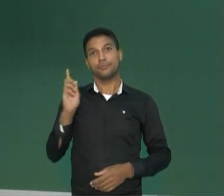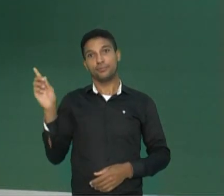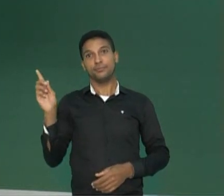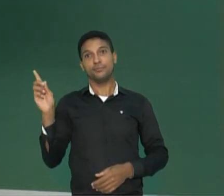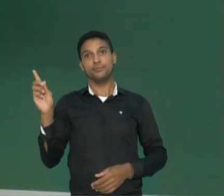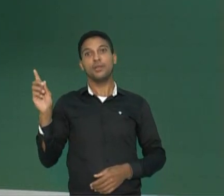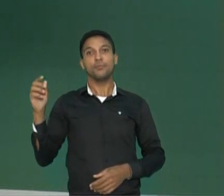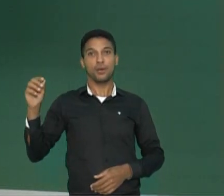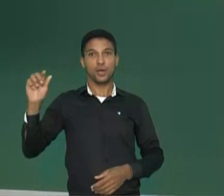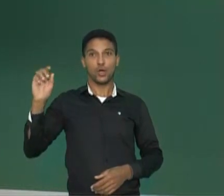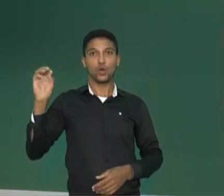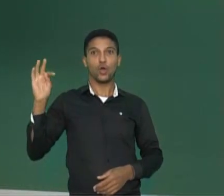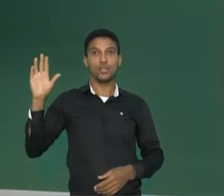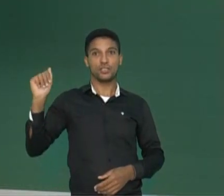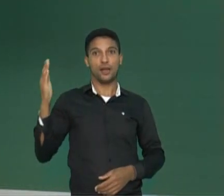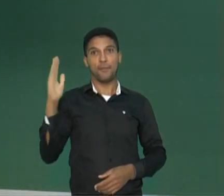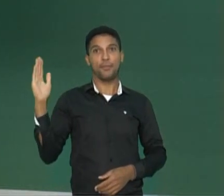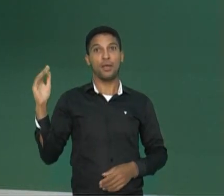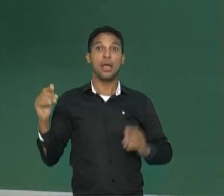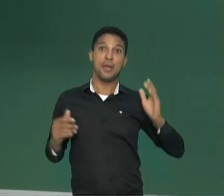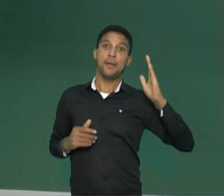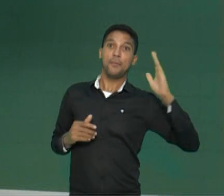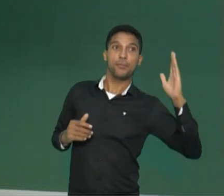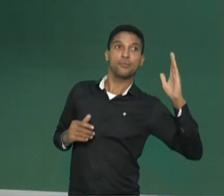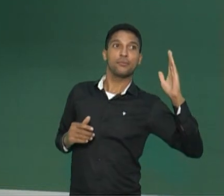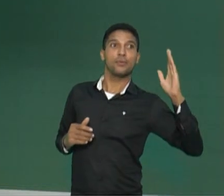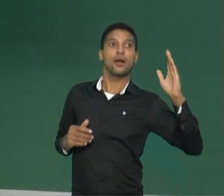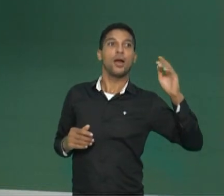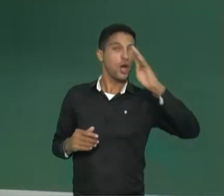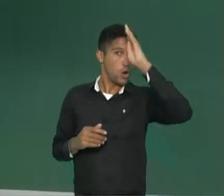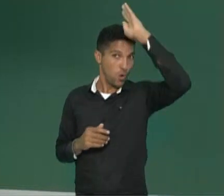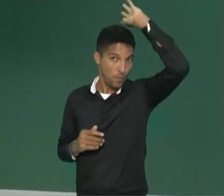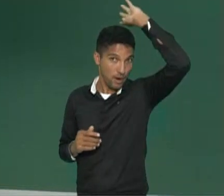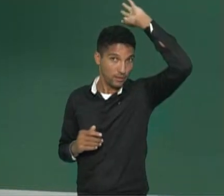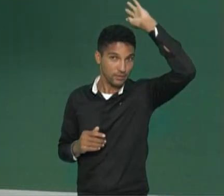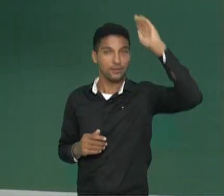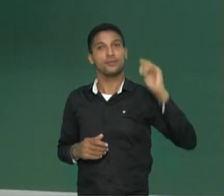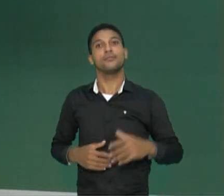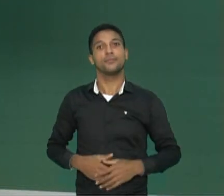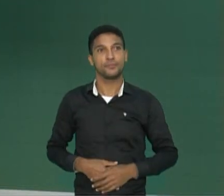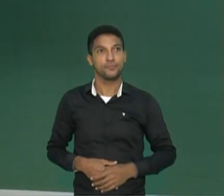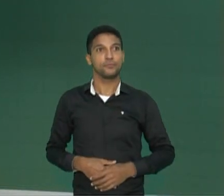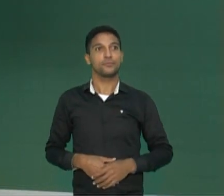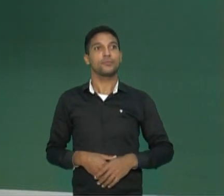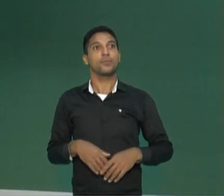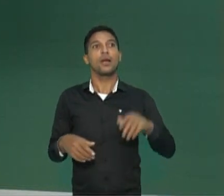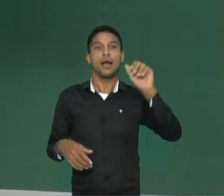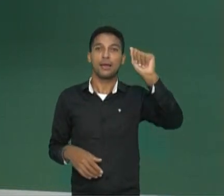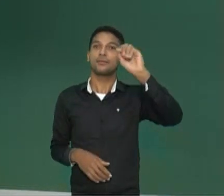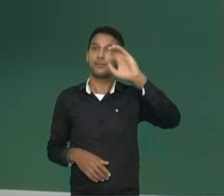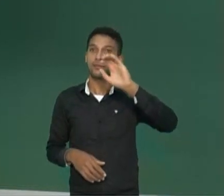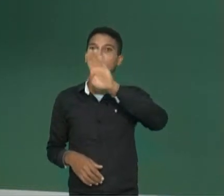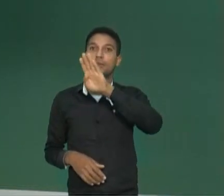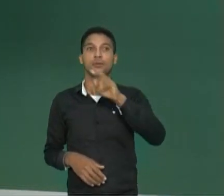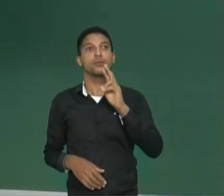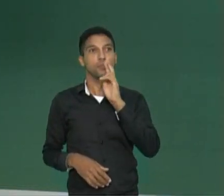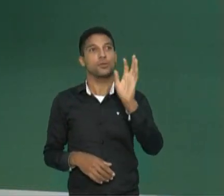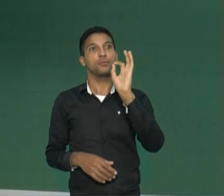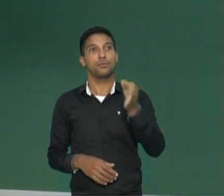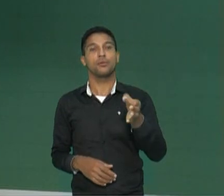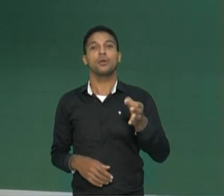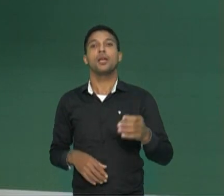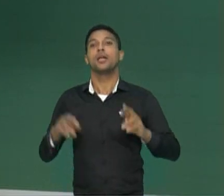aqui, consequência, uma característica da igreja, do templo islâmico, né? Então, A, C, B, as respostas corretas. Espero que vocês tenham